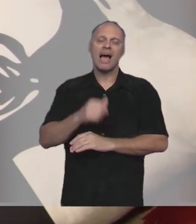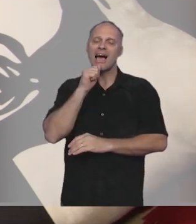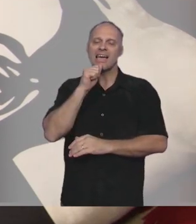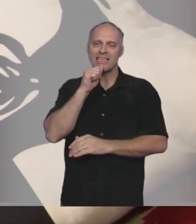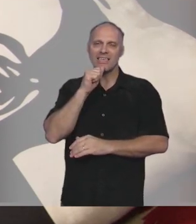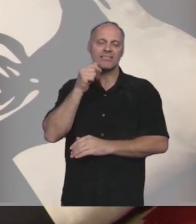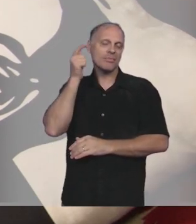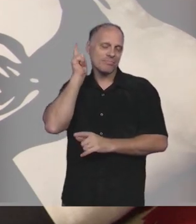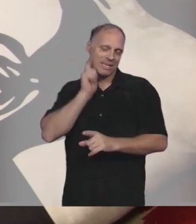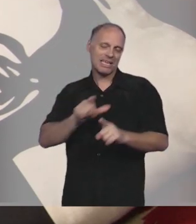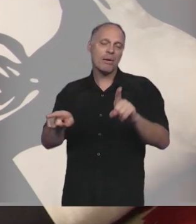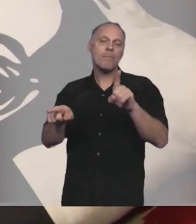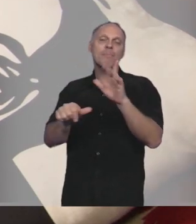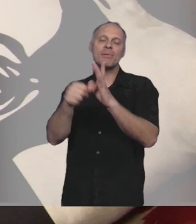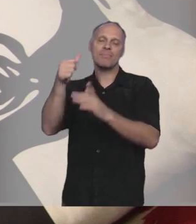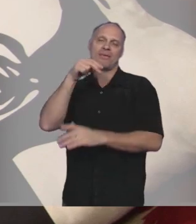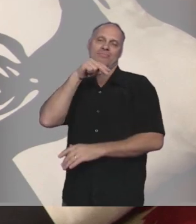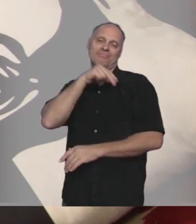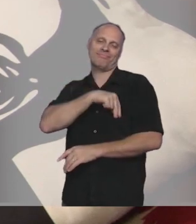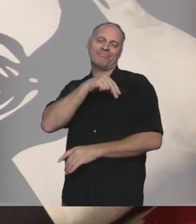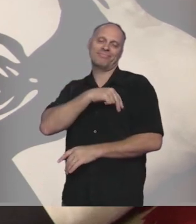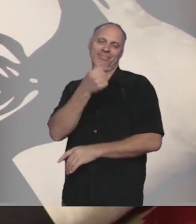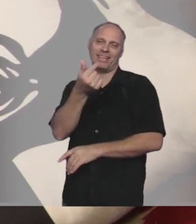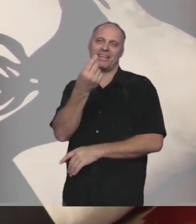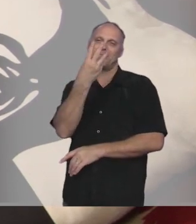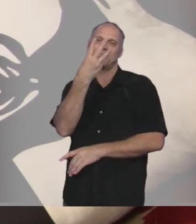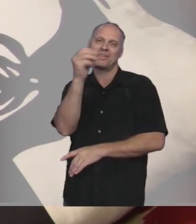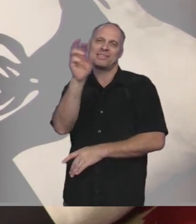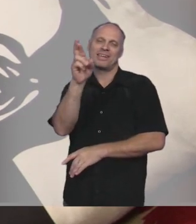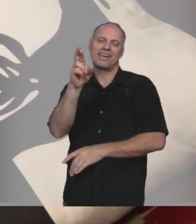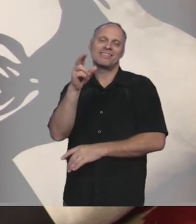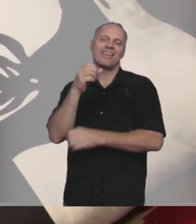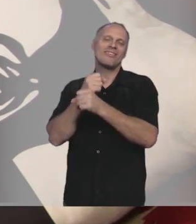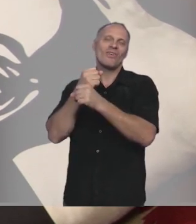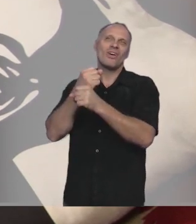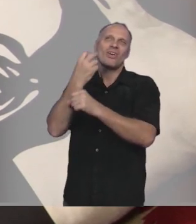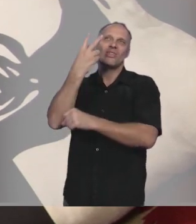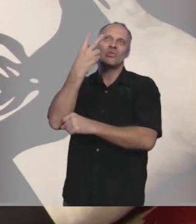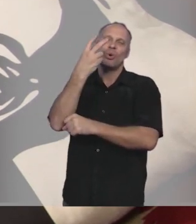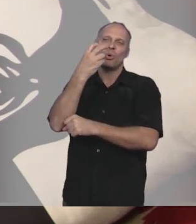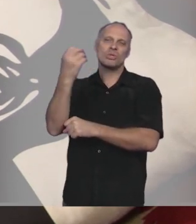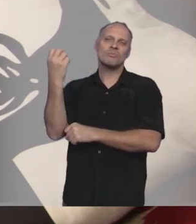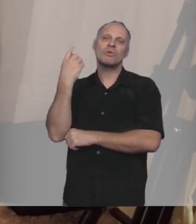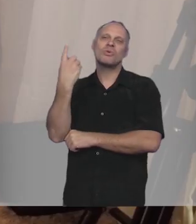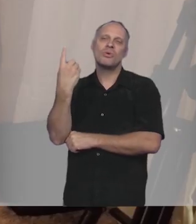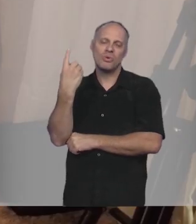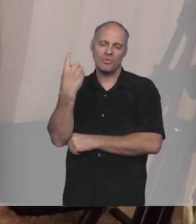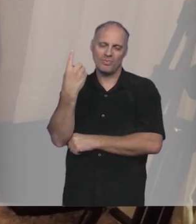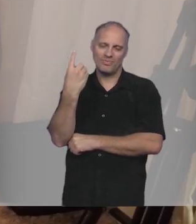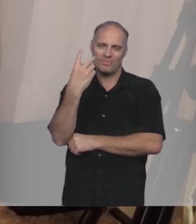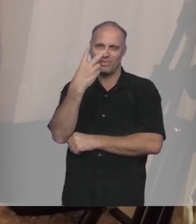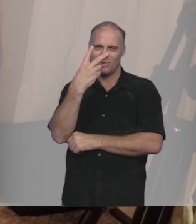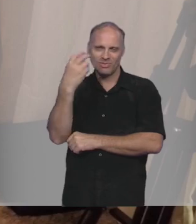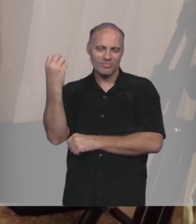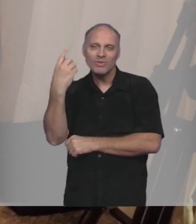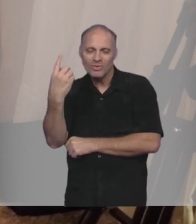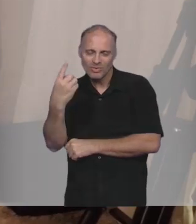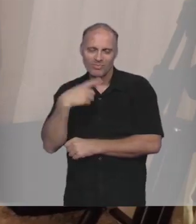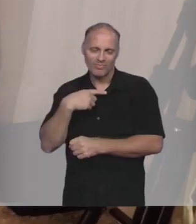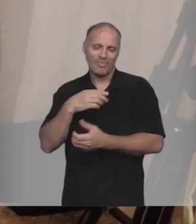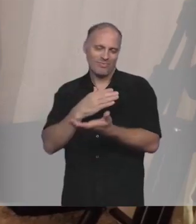E aí foi meu primeiro cachê na época, né? Na época era R$30, em 2001, por aí. E como é que foi